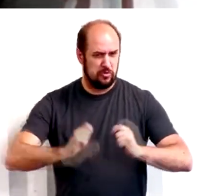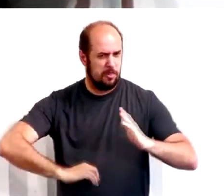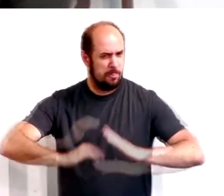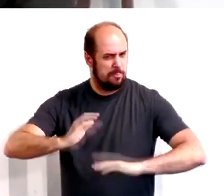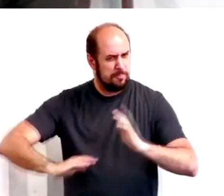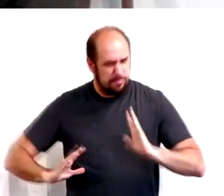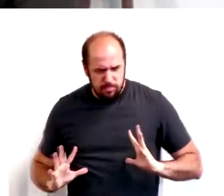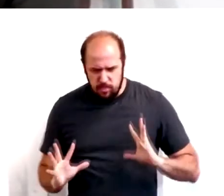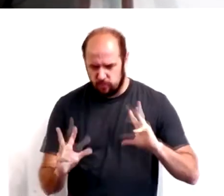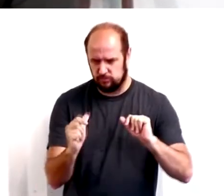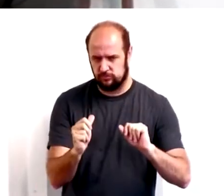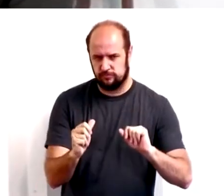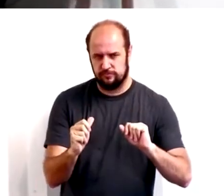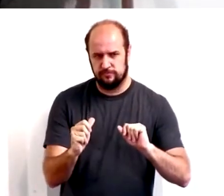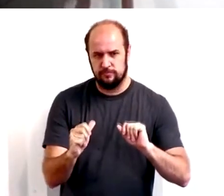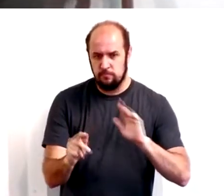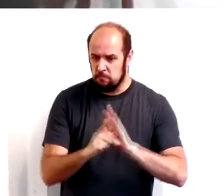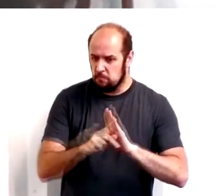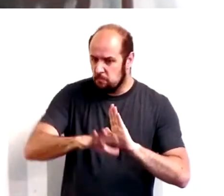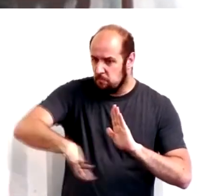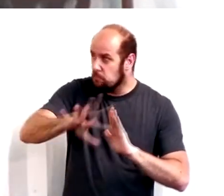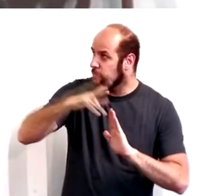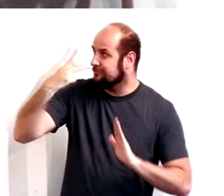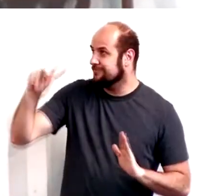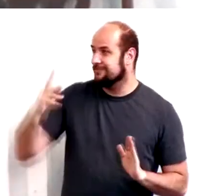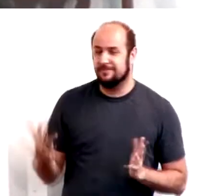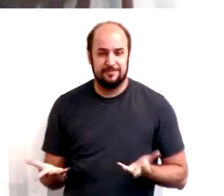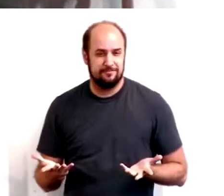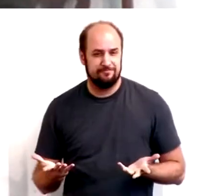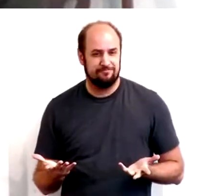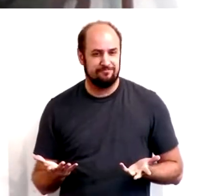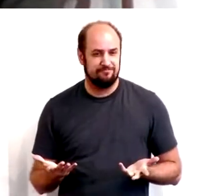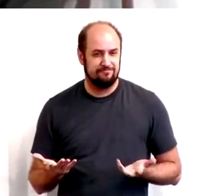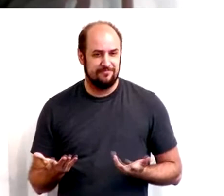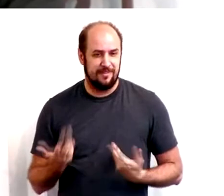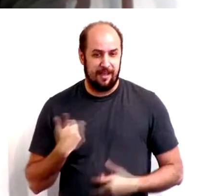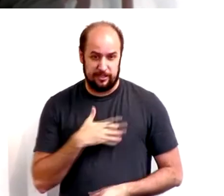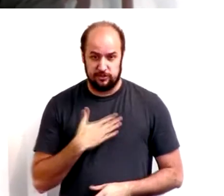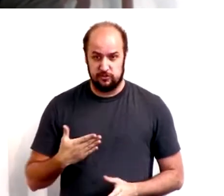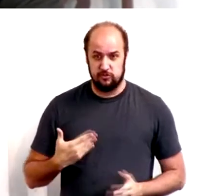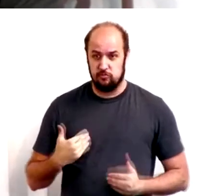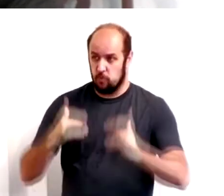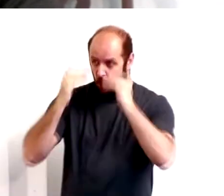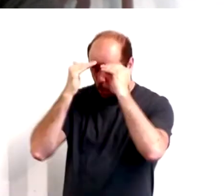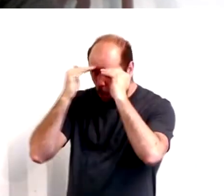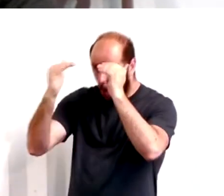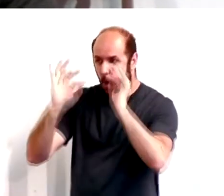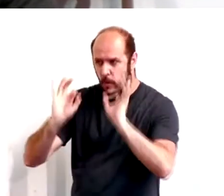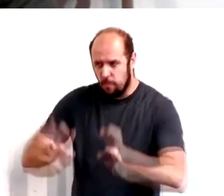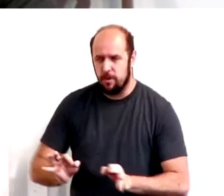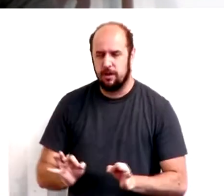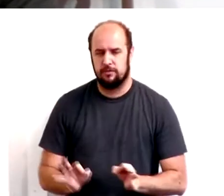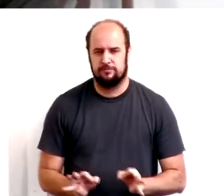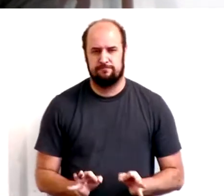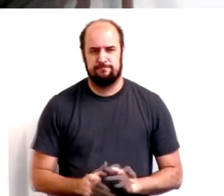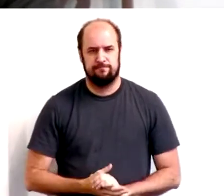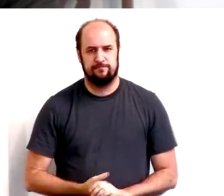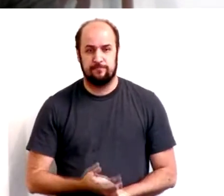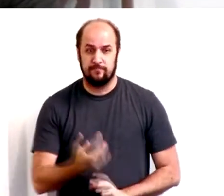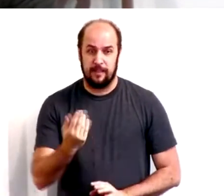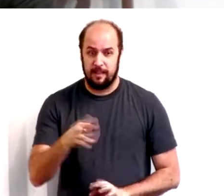Nós apenas somos instrumentos. E não era o momento de Epafrodito. E por isso, Paulo